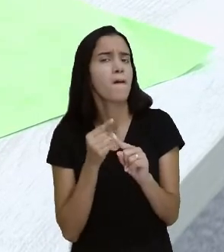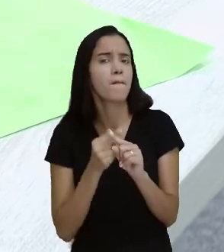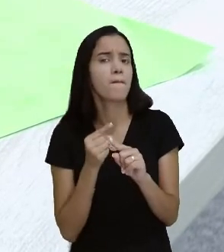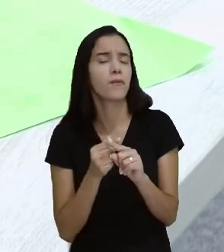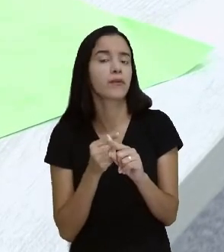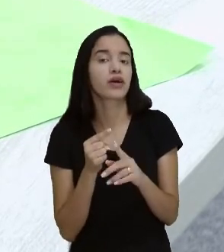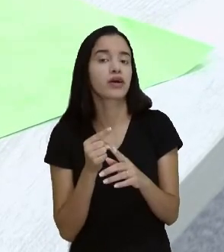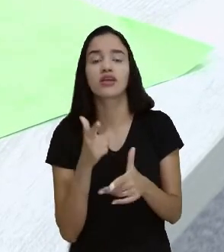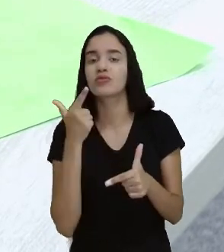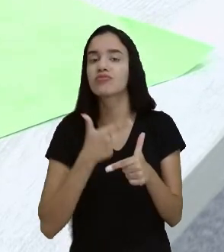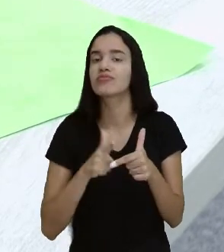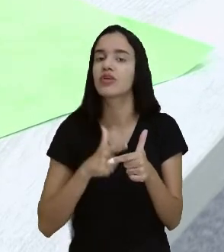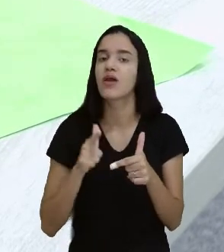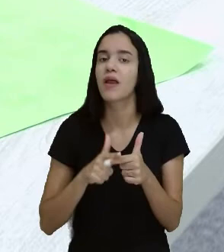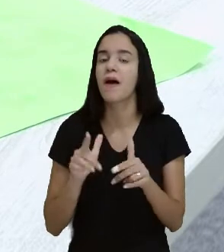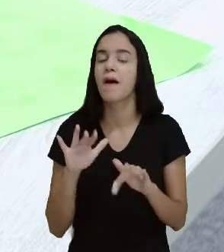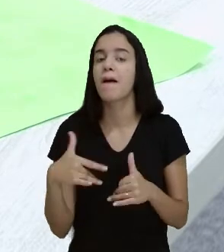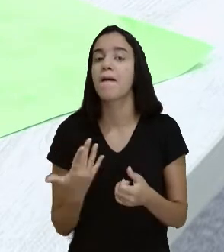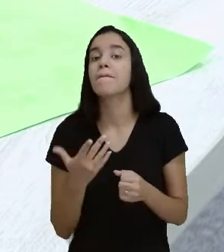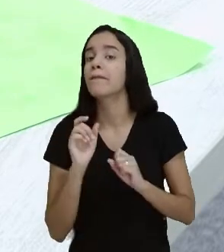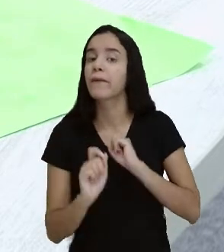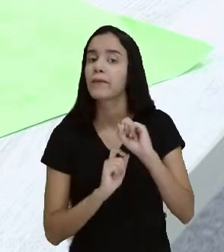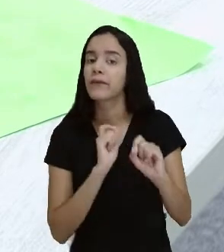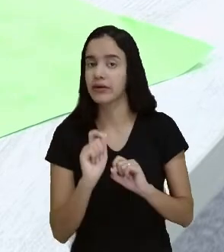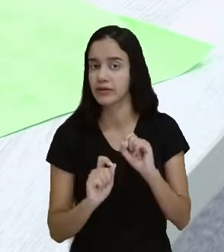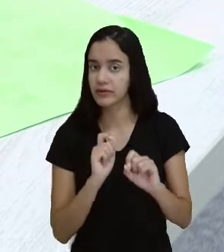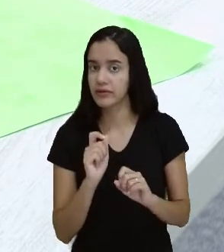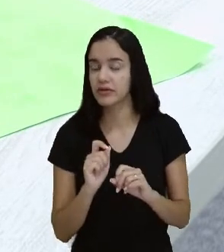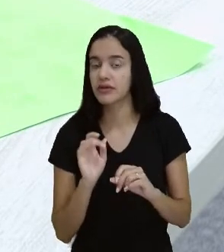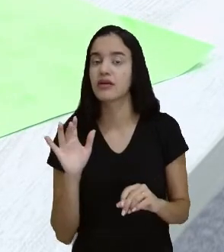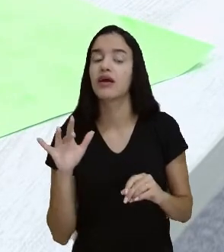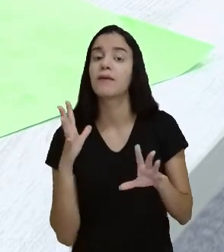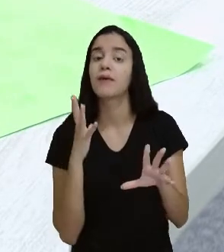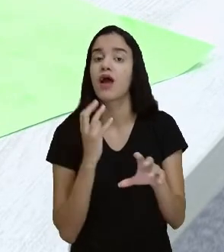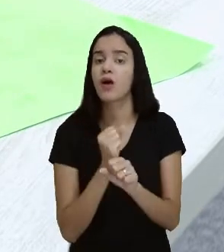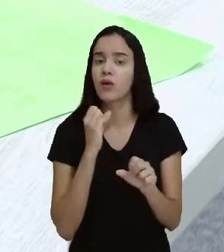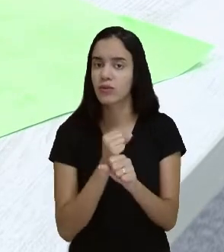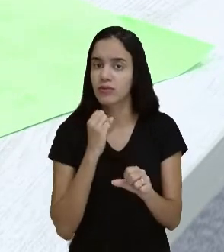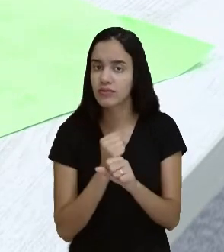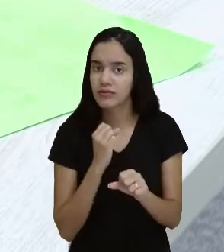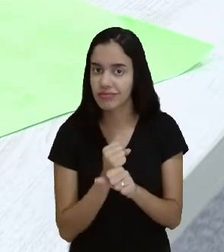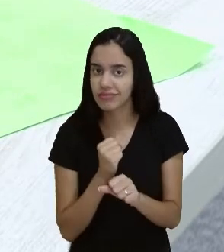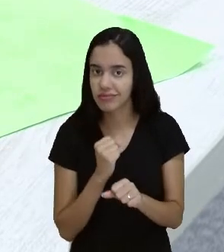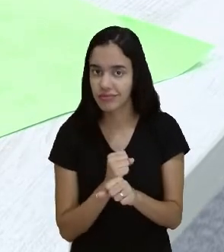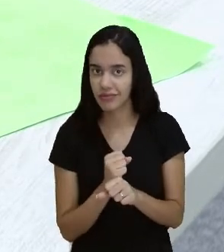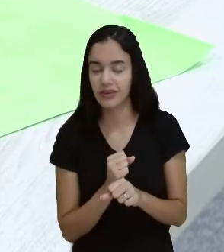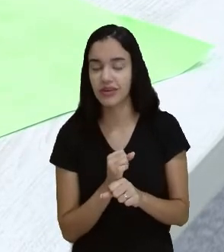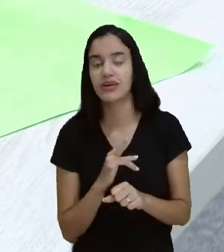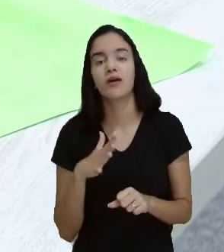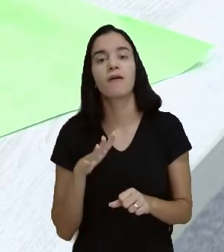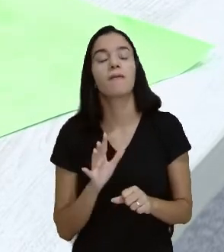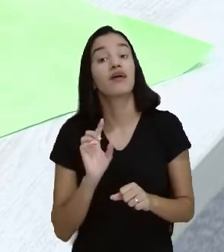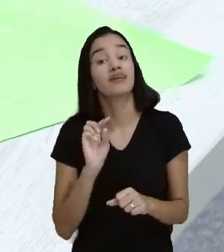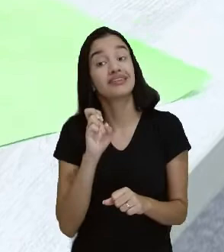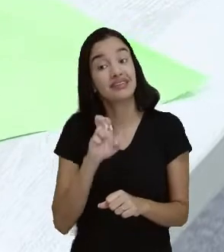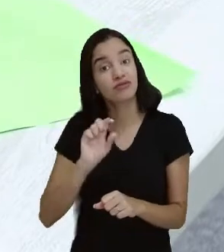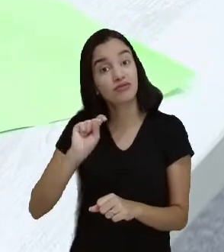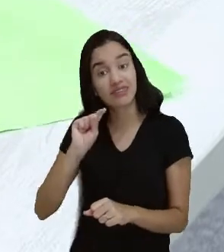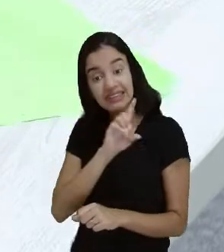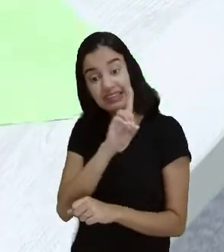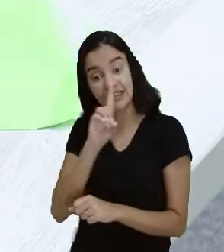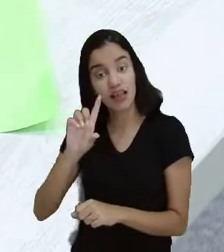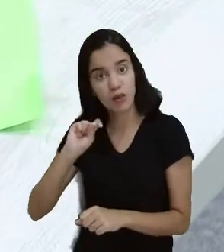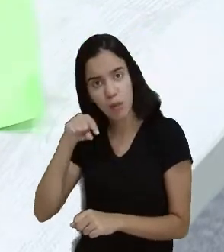situação, o problema, a historinha matemática de Jean fala que é para contar daqui a 5 dias,